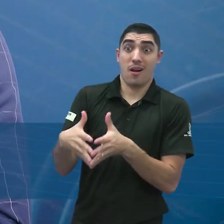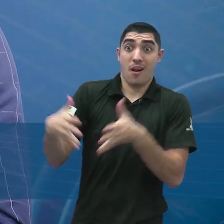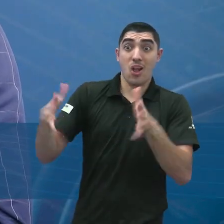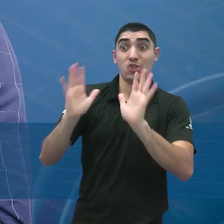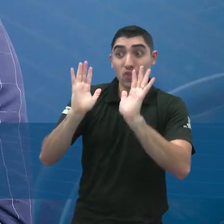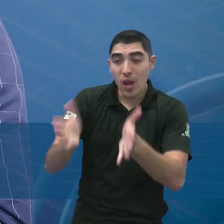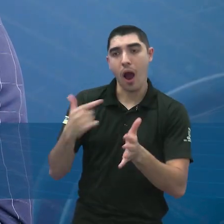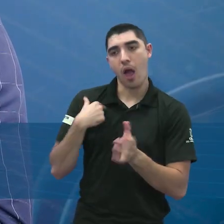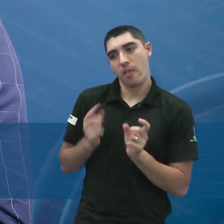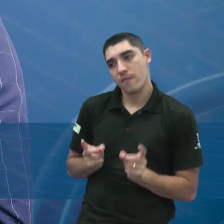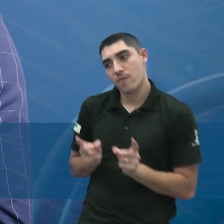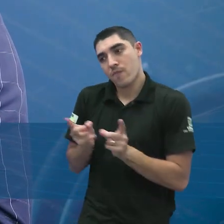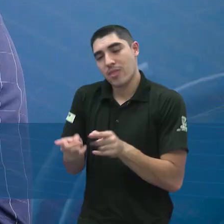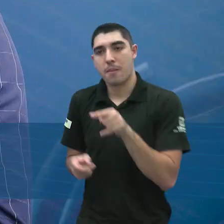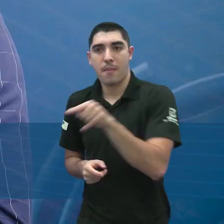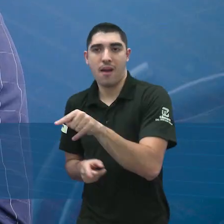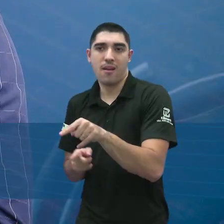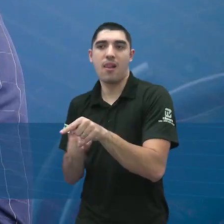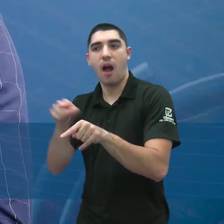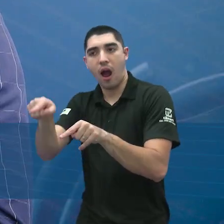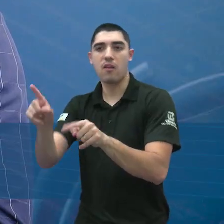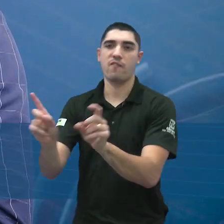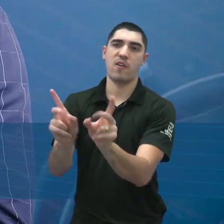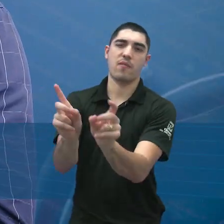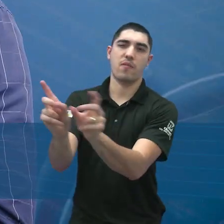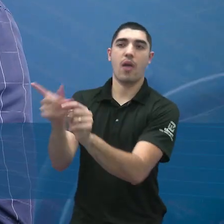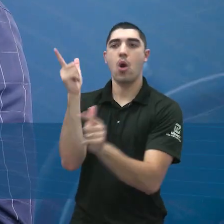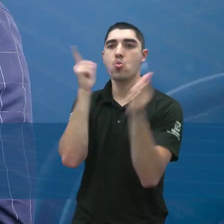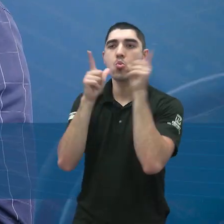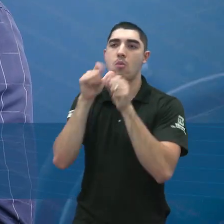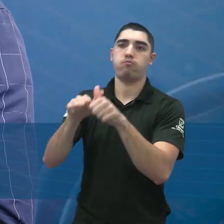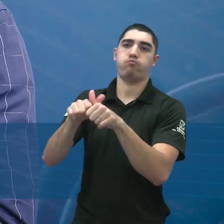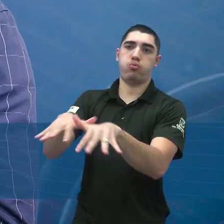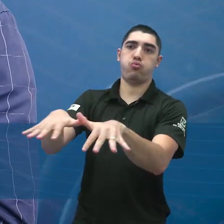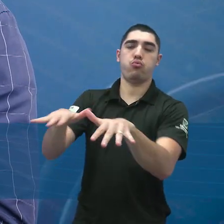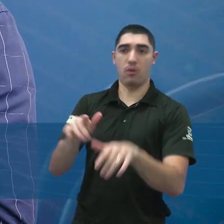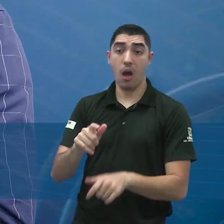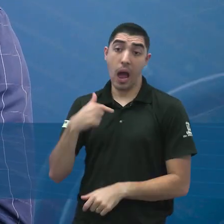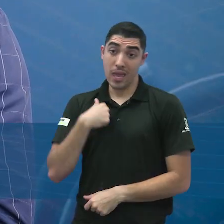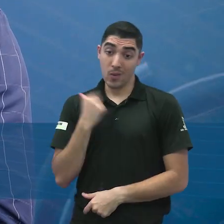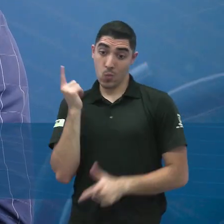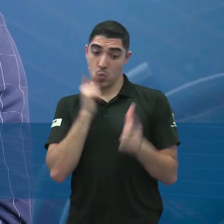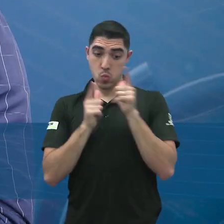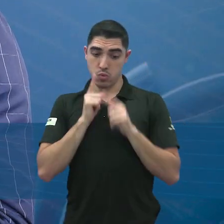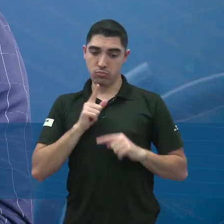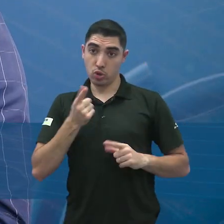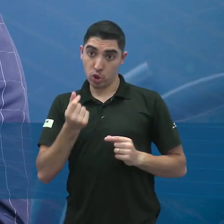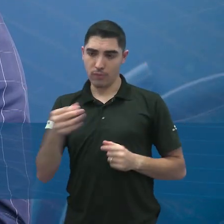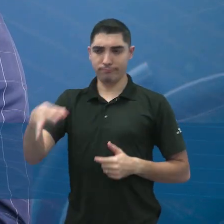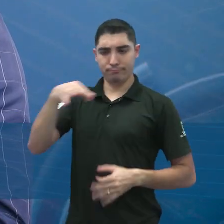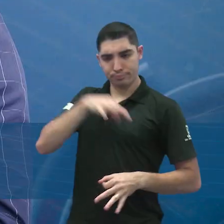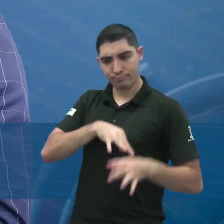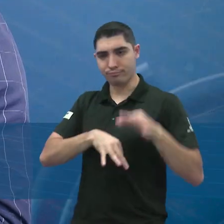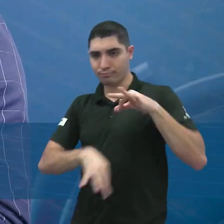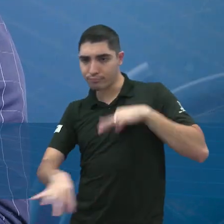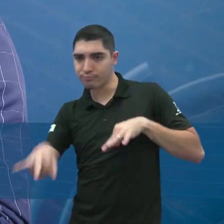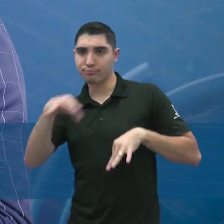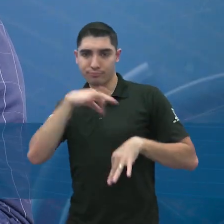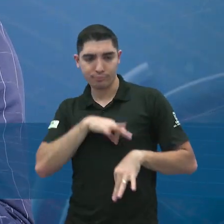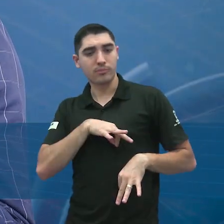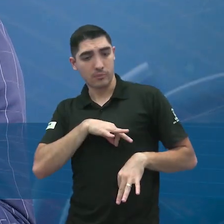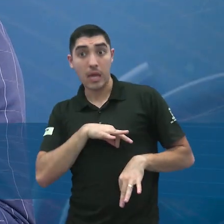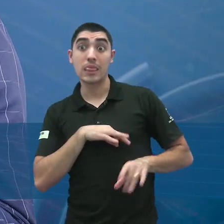seu cadastro de uma forma super simples, basta você subir as suas ofertas, né, os seus produtos lá dentro, e esses